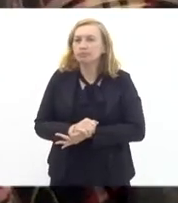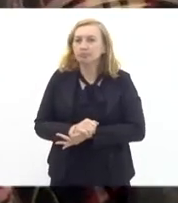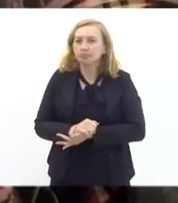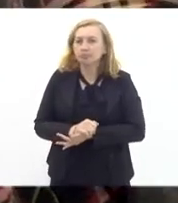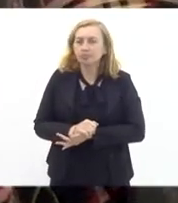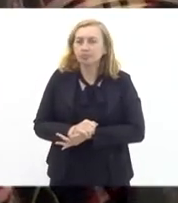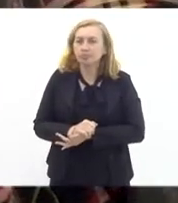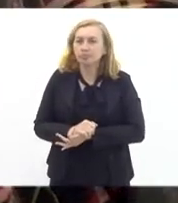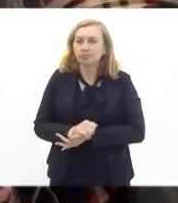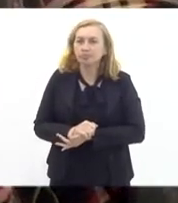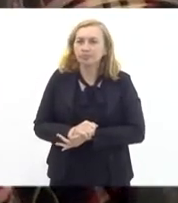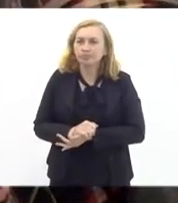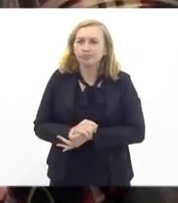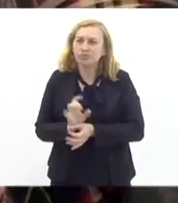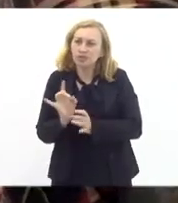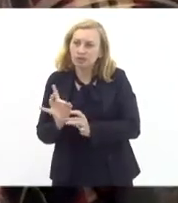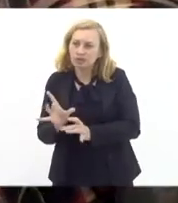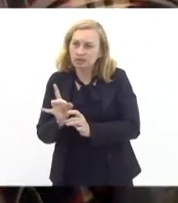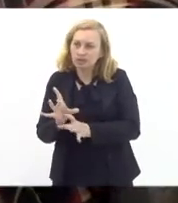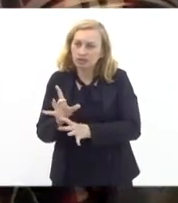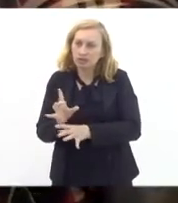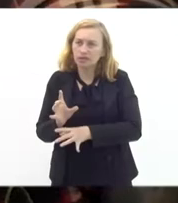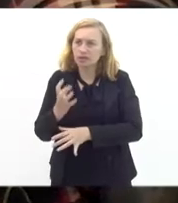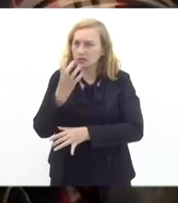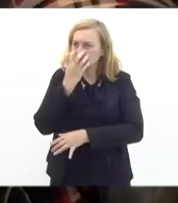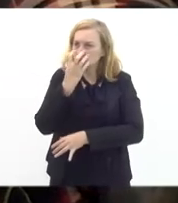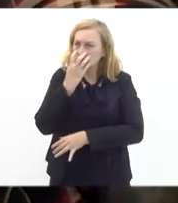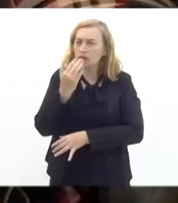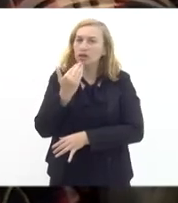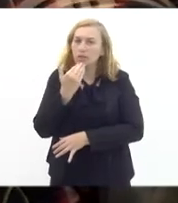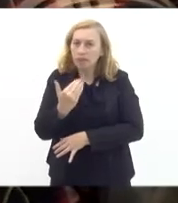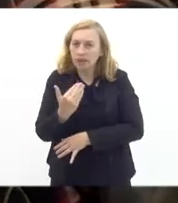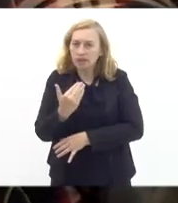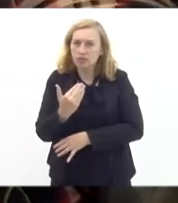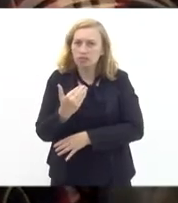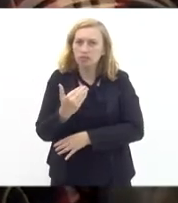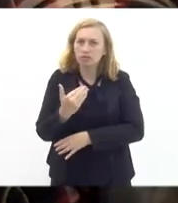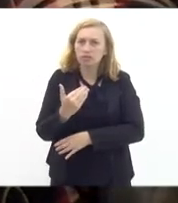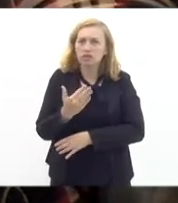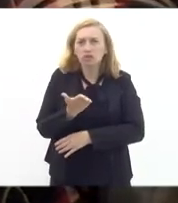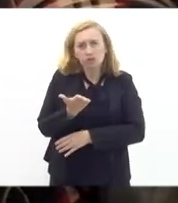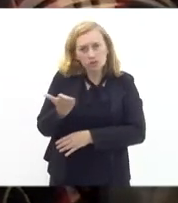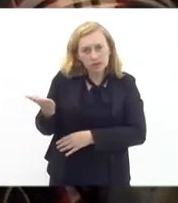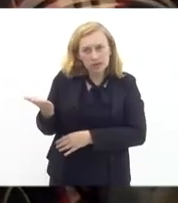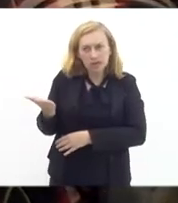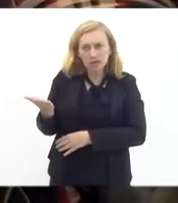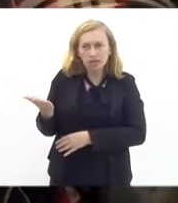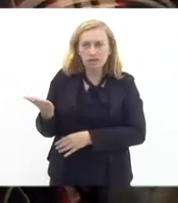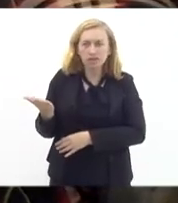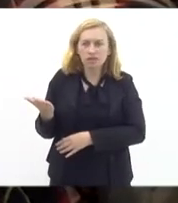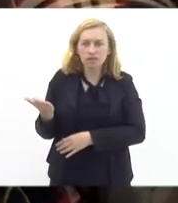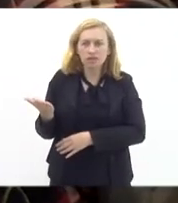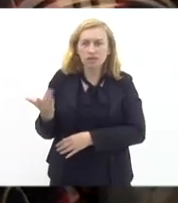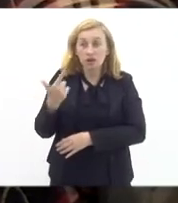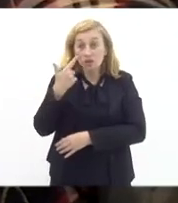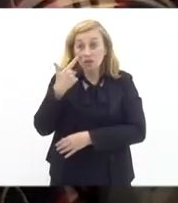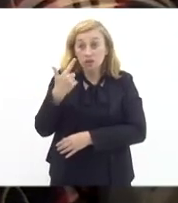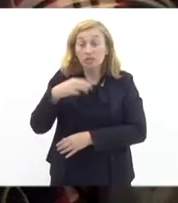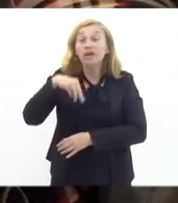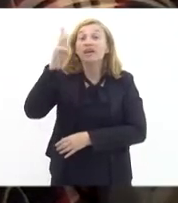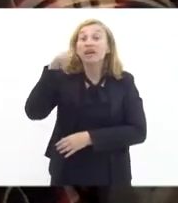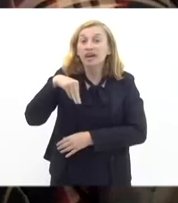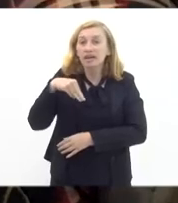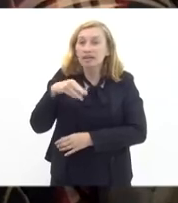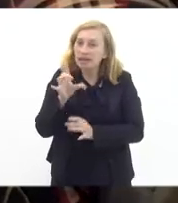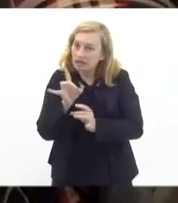retiram cria, né? E vocês vendem essas crias. Então, que, por favor, vocês vejam para quem vocês estão